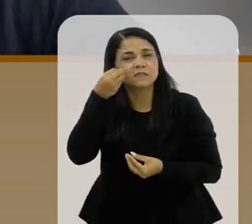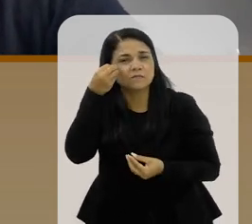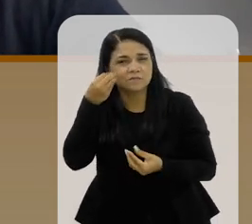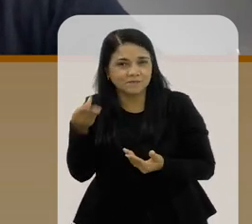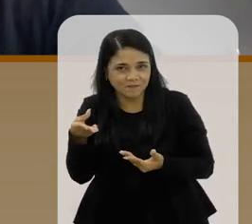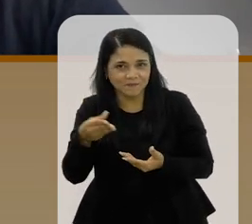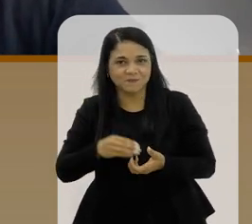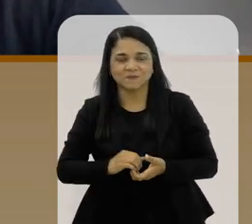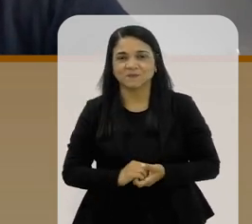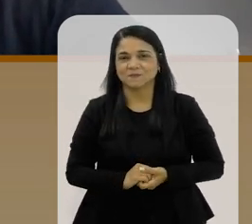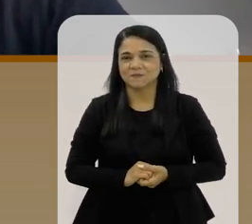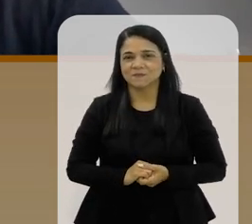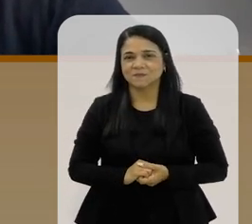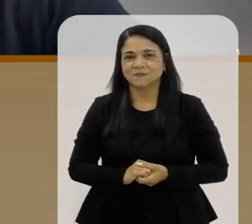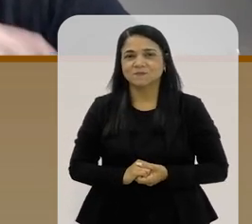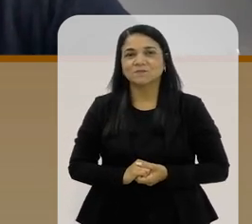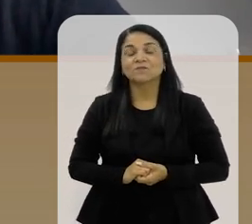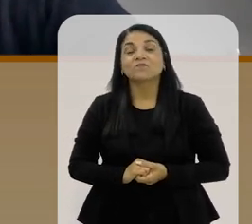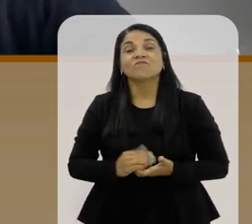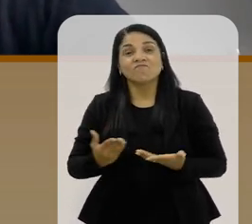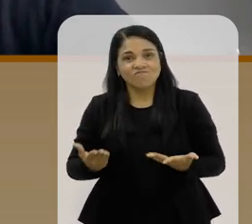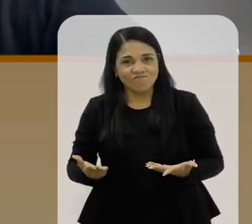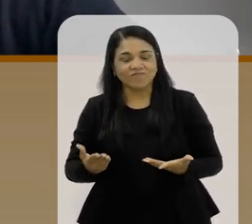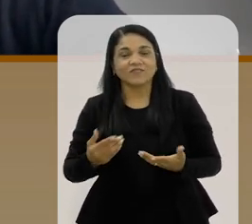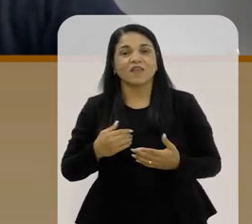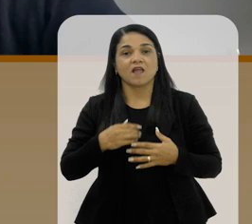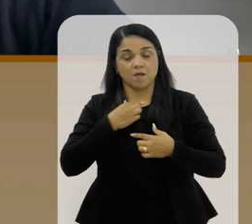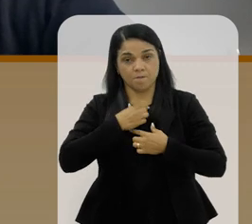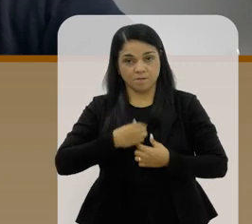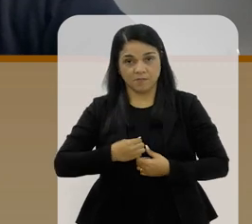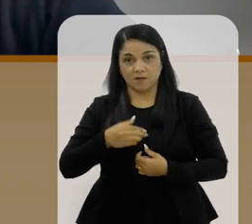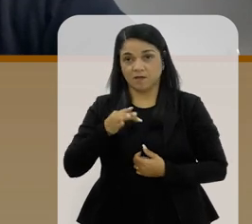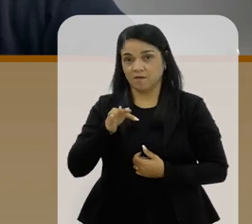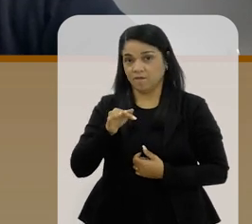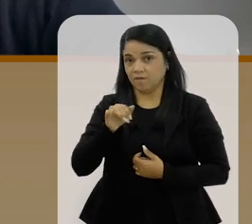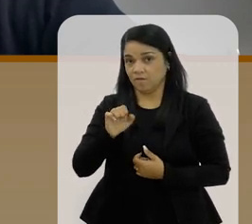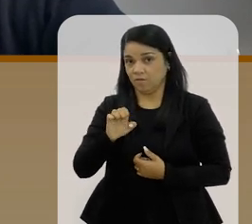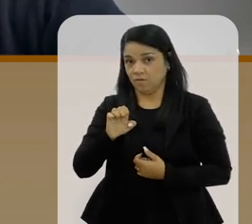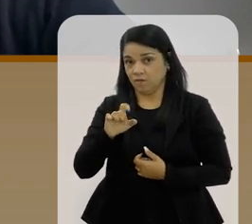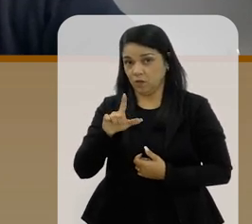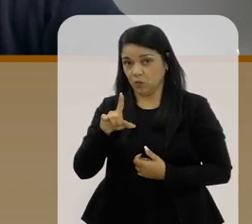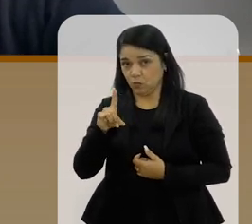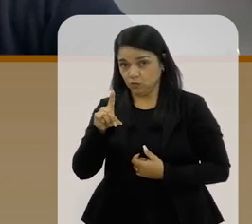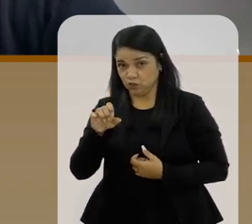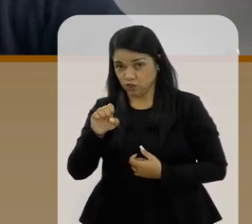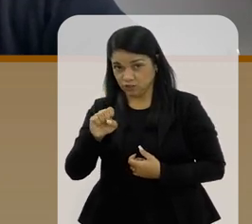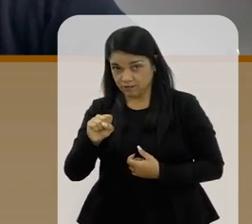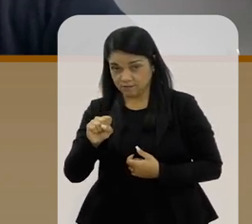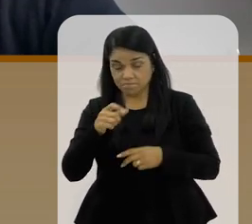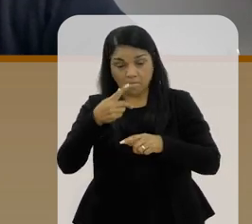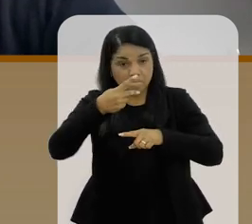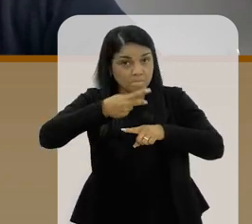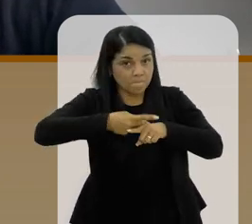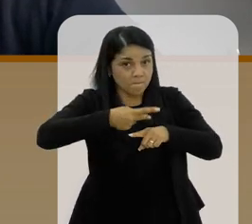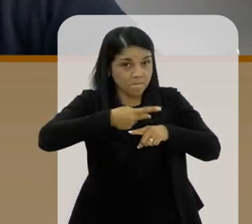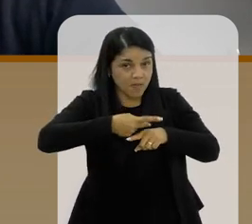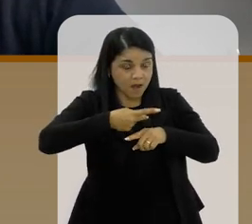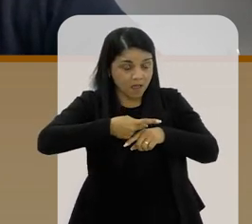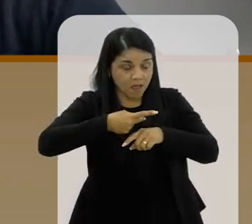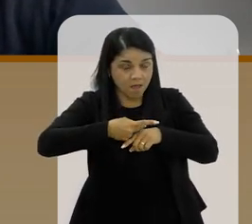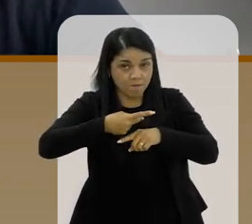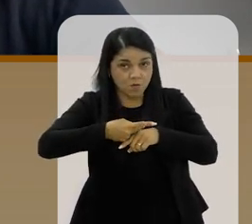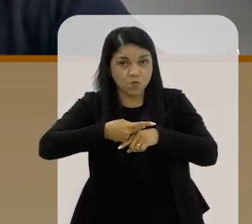que foi essa experiência. Bom, a medalha Fields, para começar, é um prêmio que é